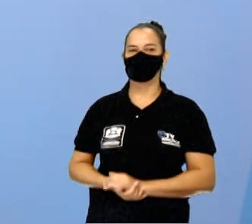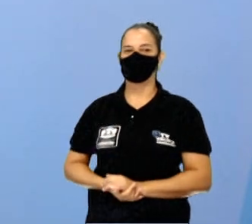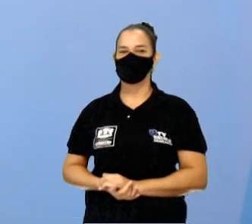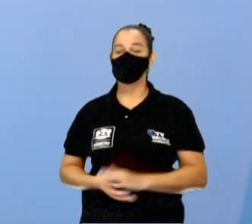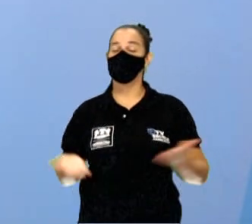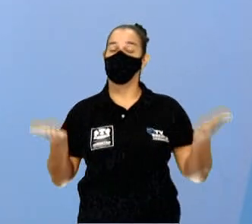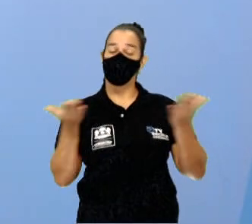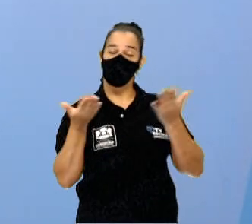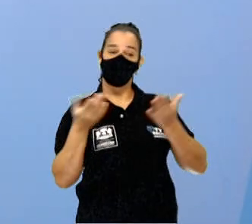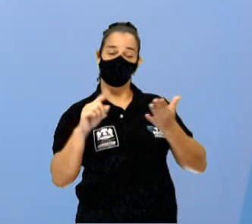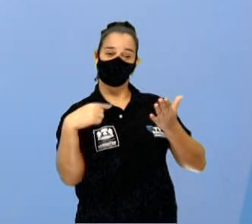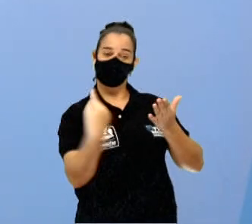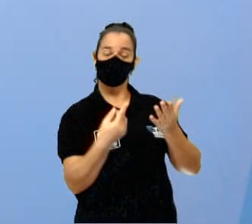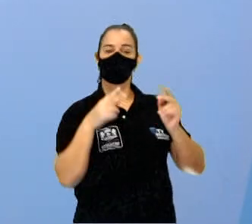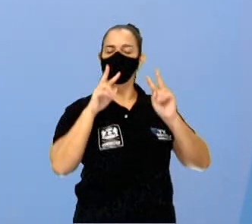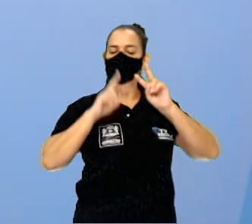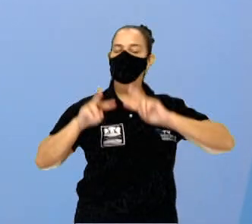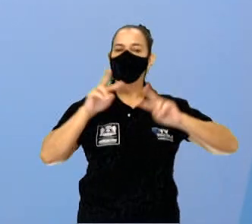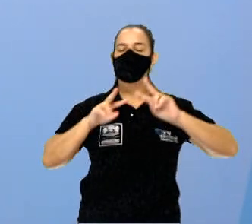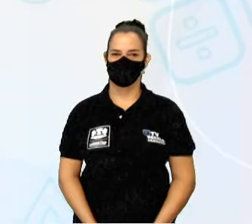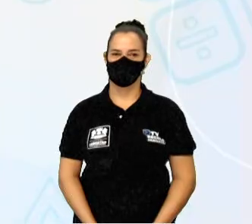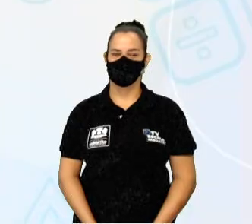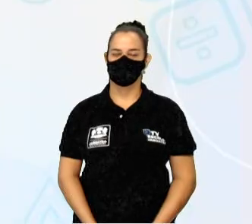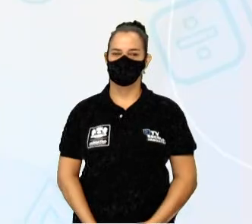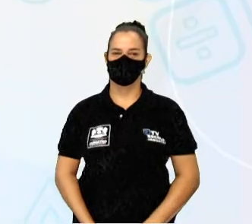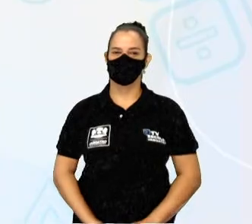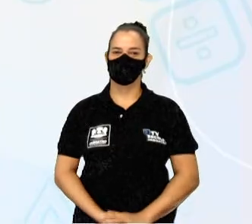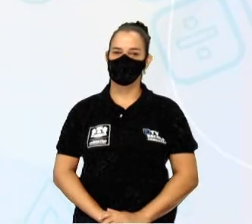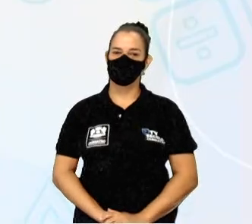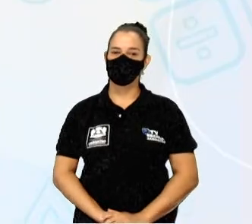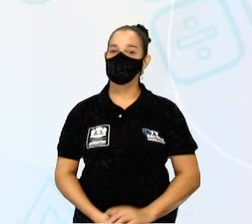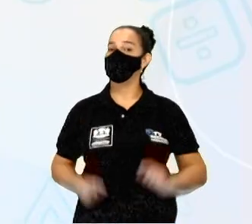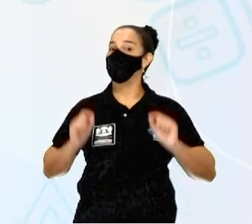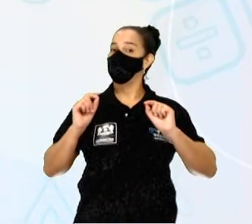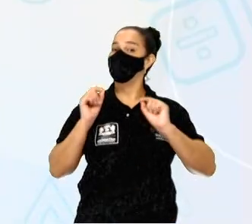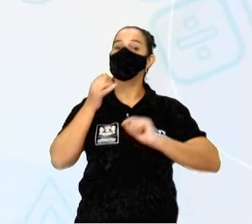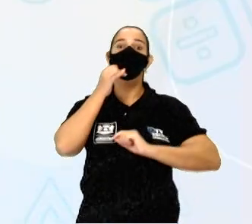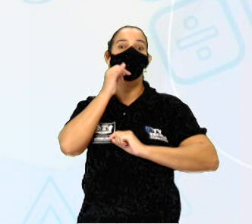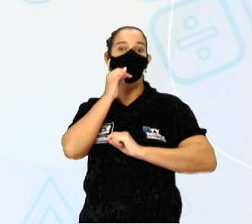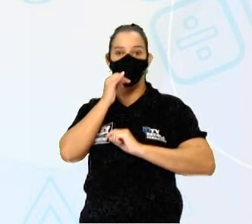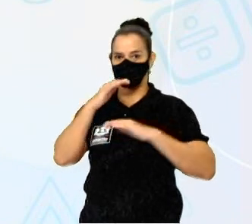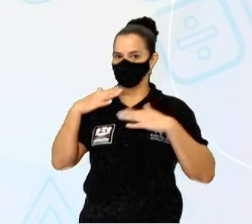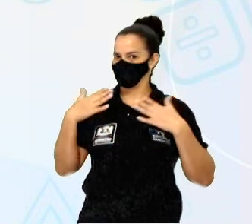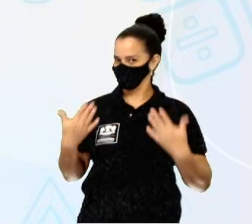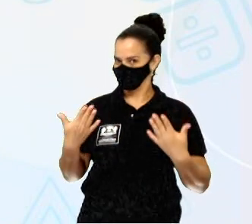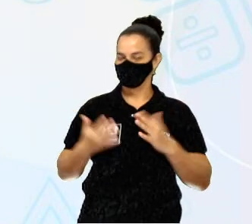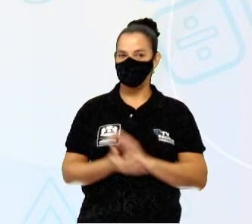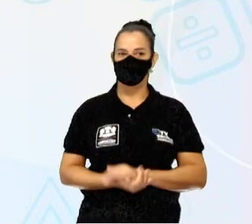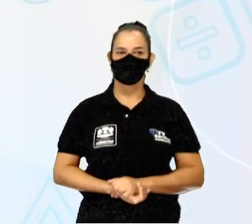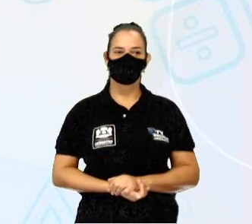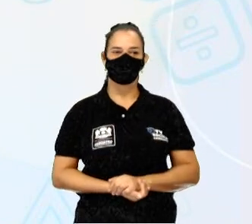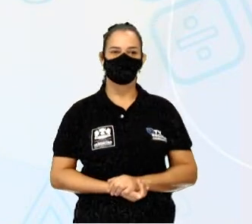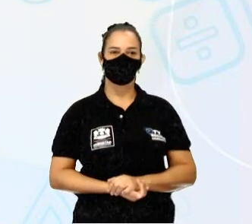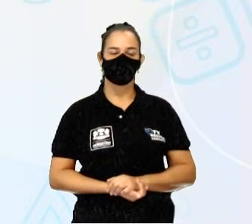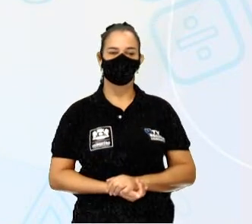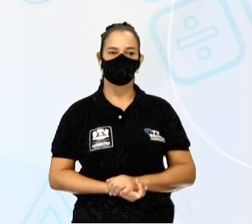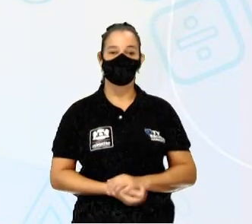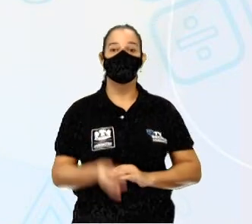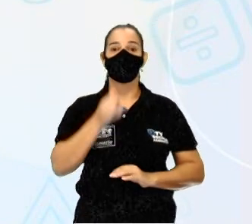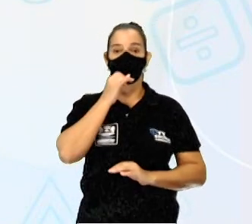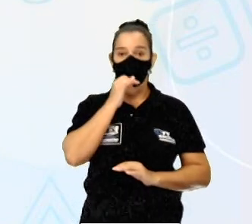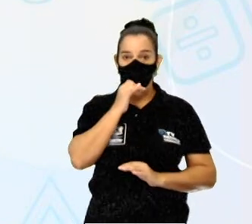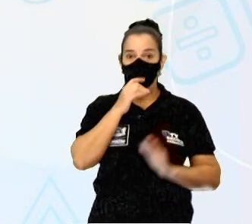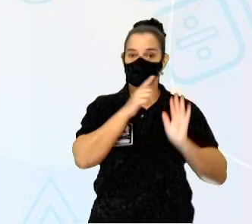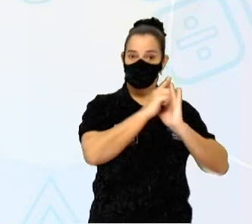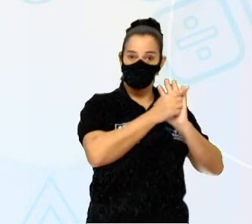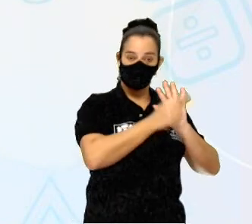vamos ver o que é um conto. O que é um conto? O conto é um